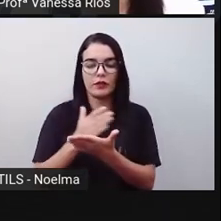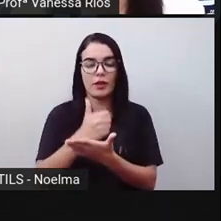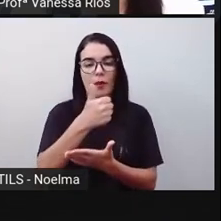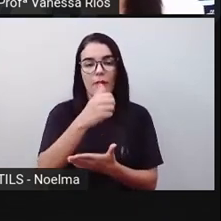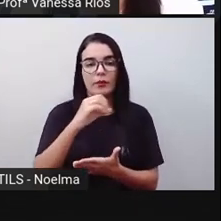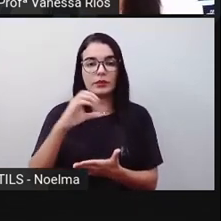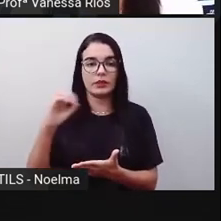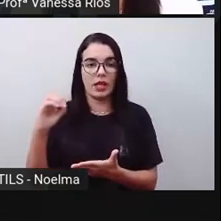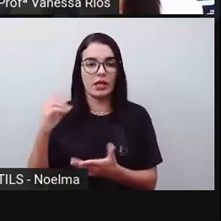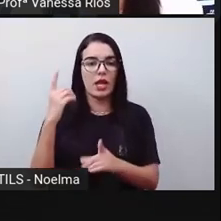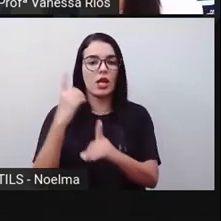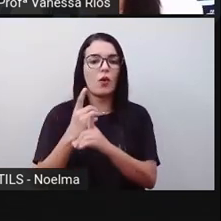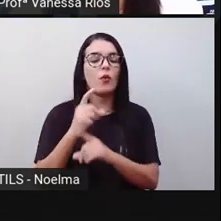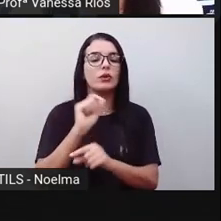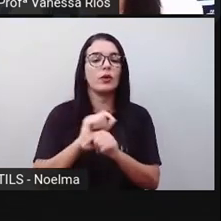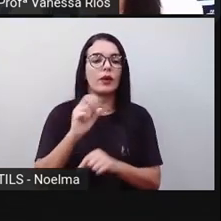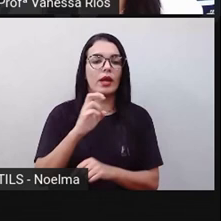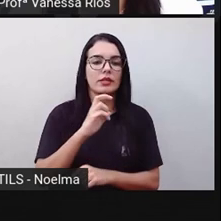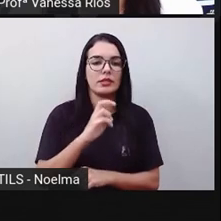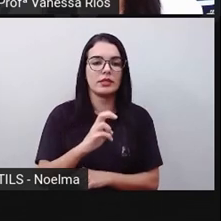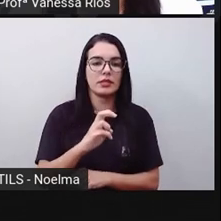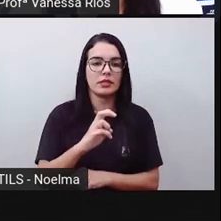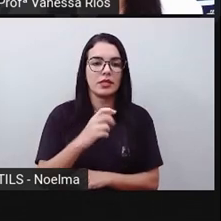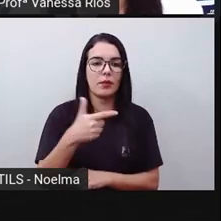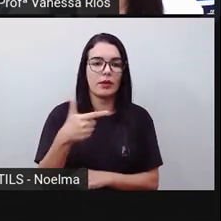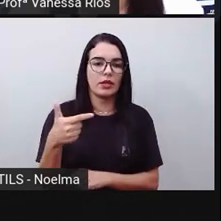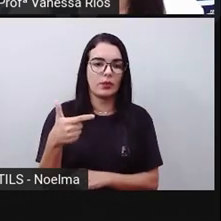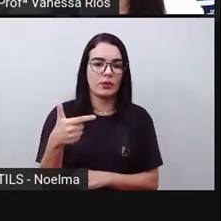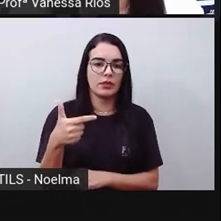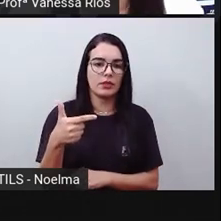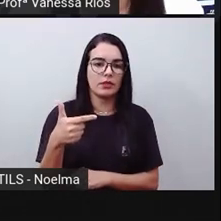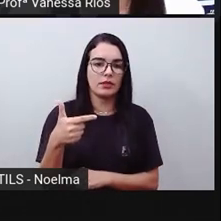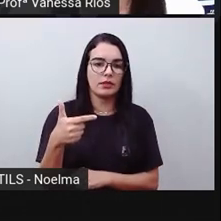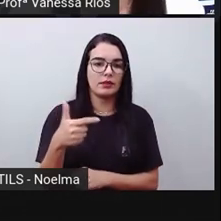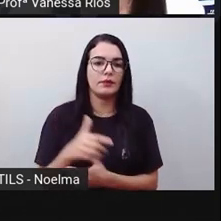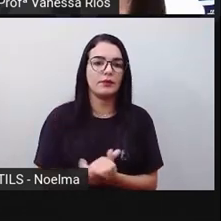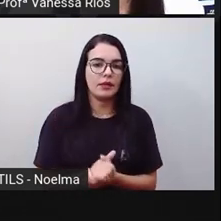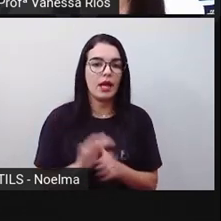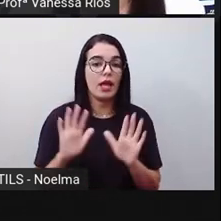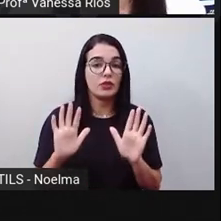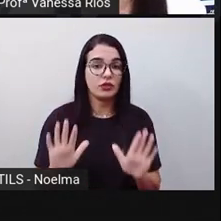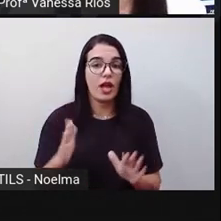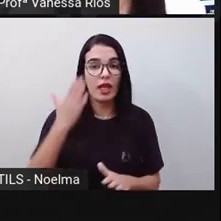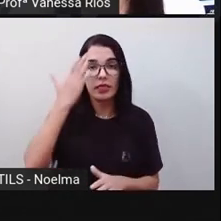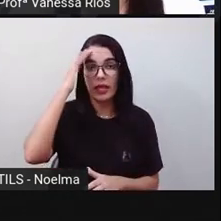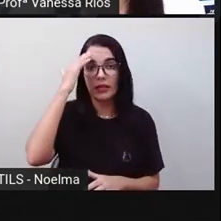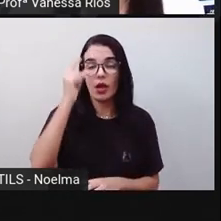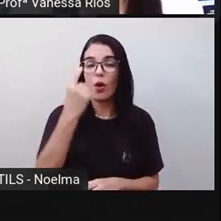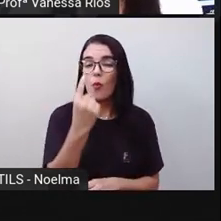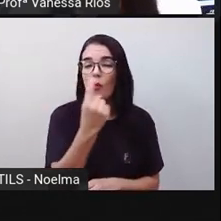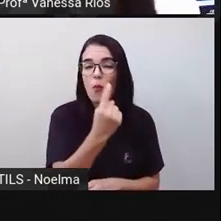divido 5.200 por 100, encontro o valor de 52. Então, eu já entendi que